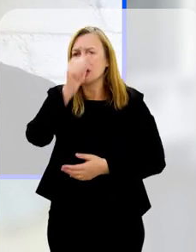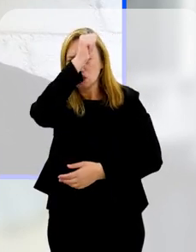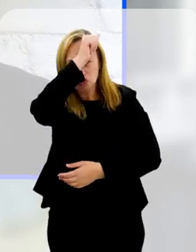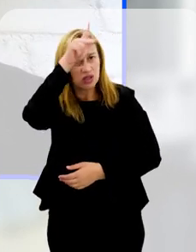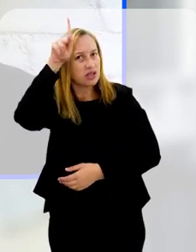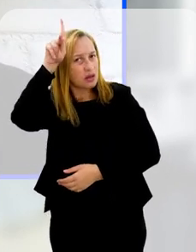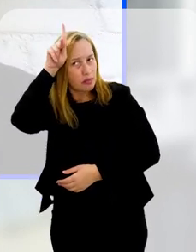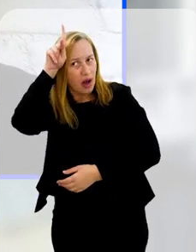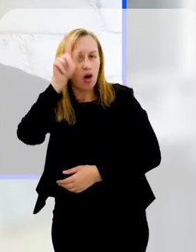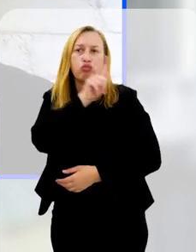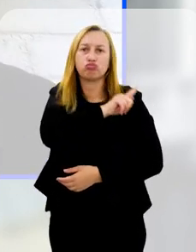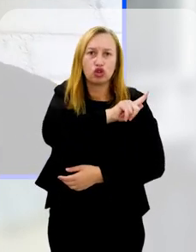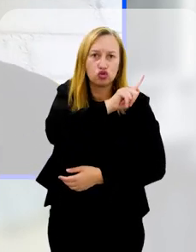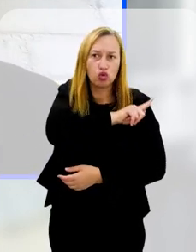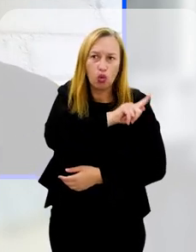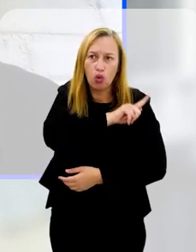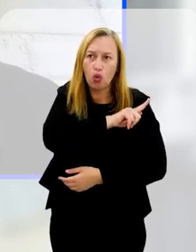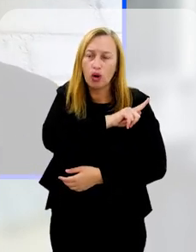gestores municipais,